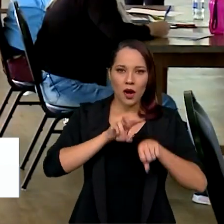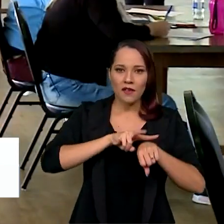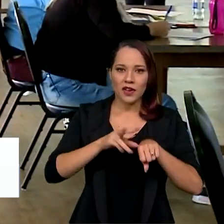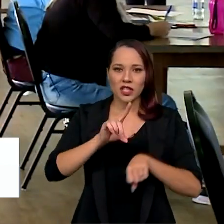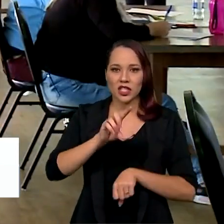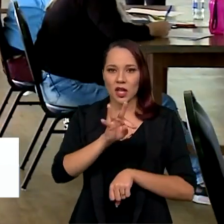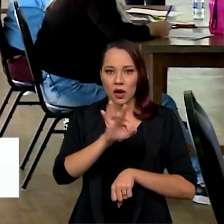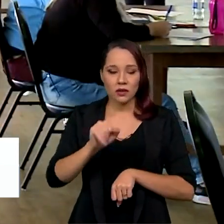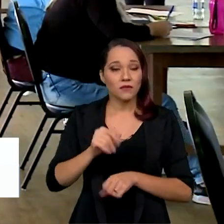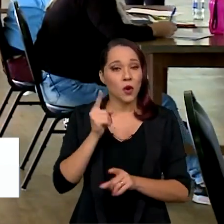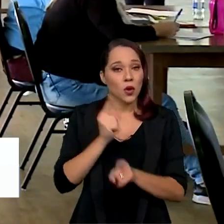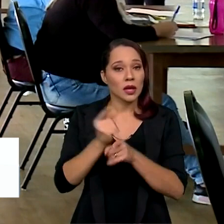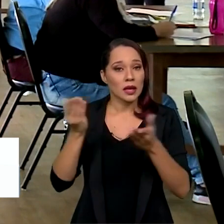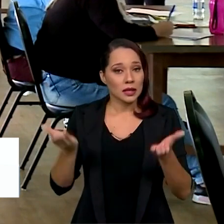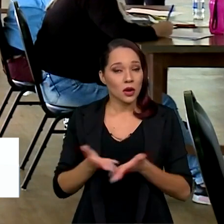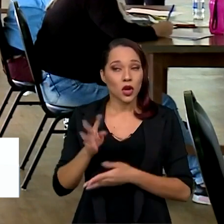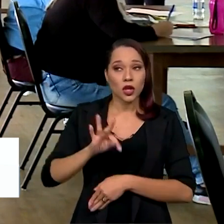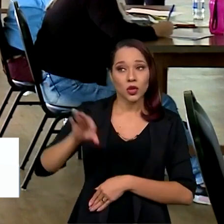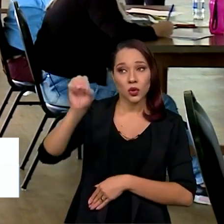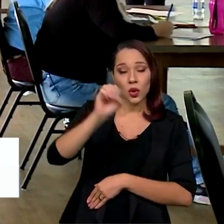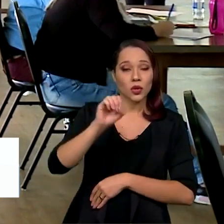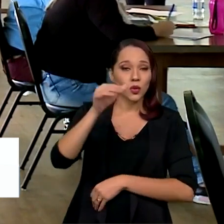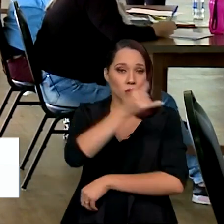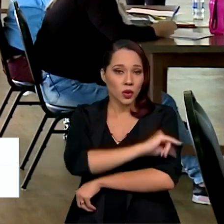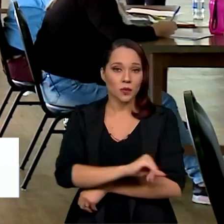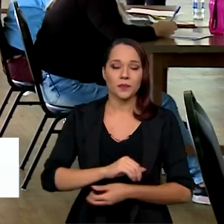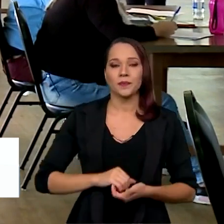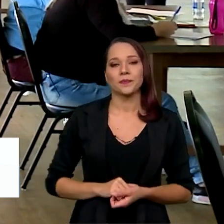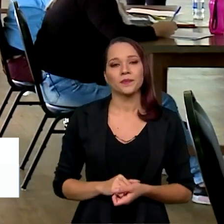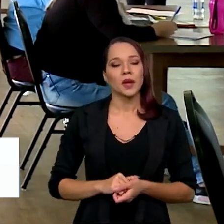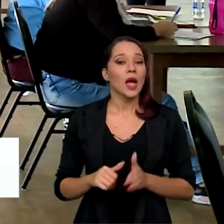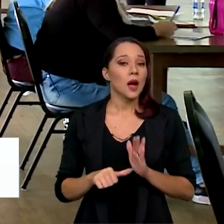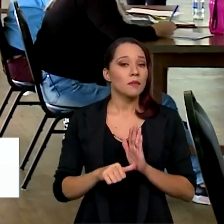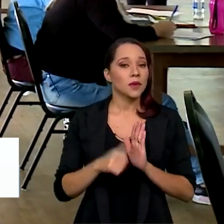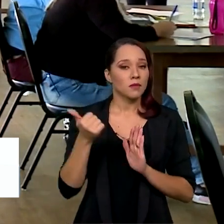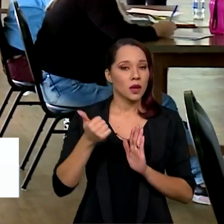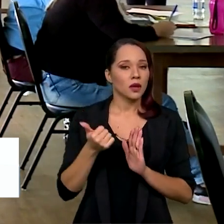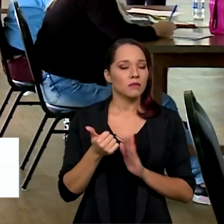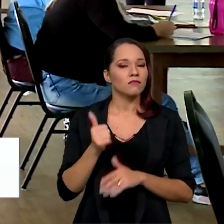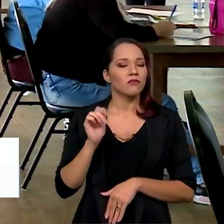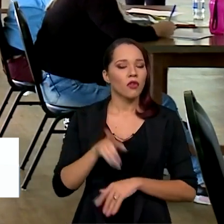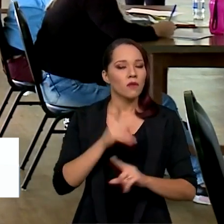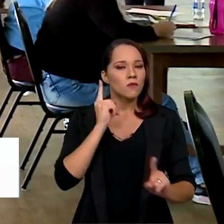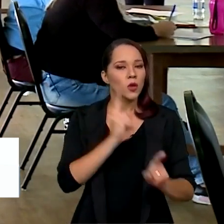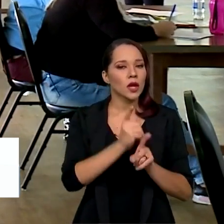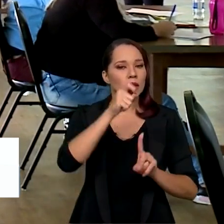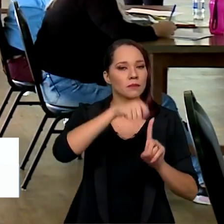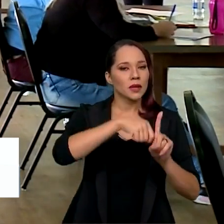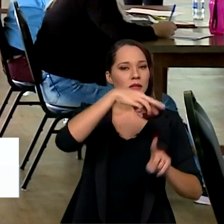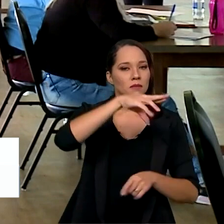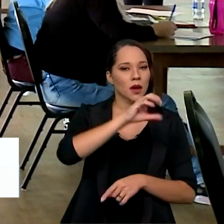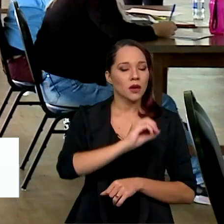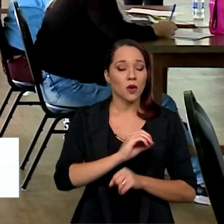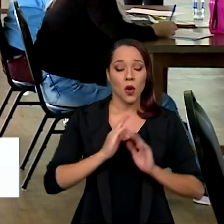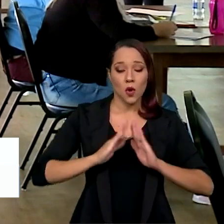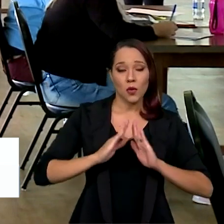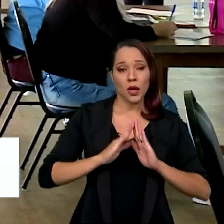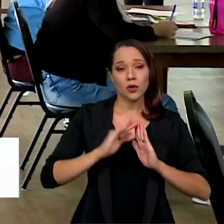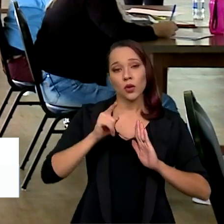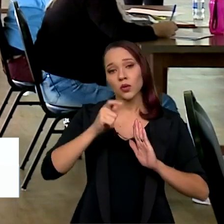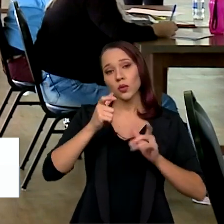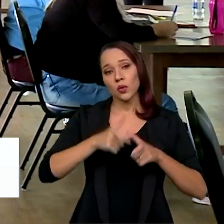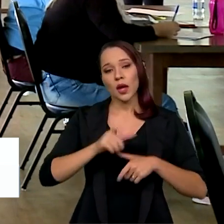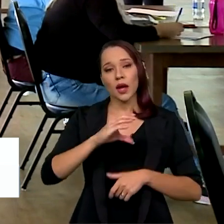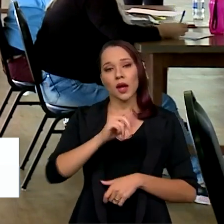foram identificadas até agora em toda a região metropolitana do Rio. A primeira ocorrência foi constatada em maio, num morador de Campos,